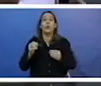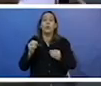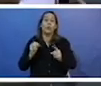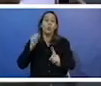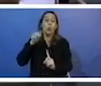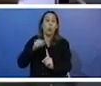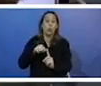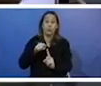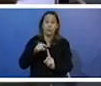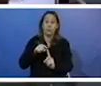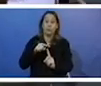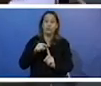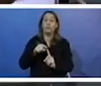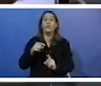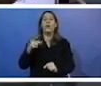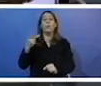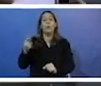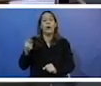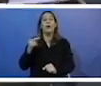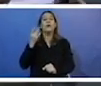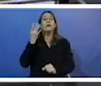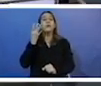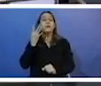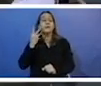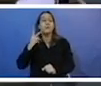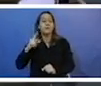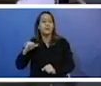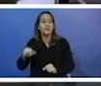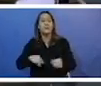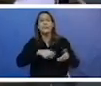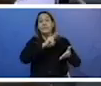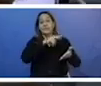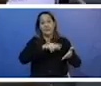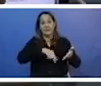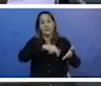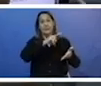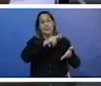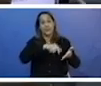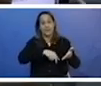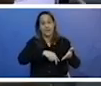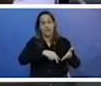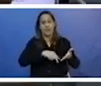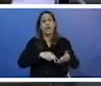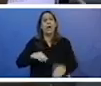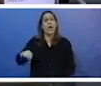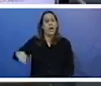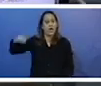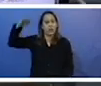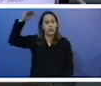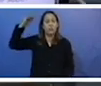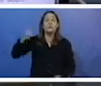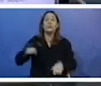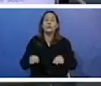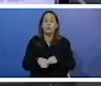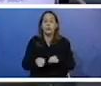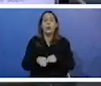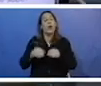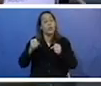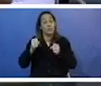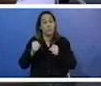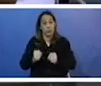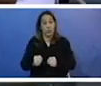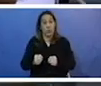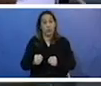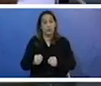foi pensado para vocês, crianças. Isso não quer dizer que nós, adultos, não se interessem em ler